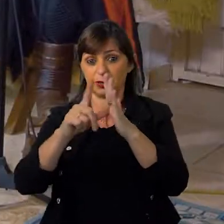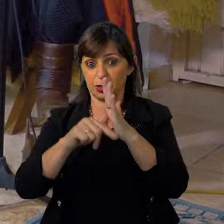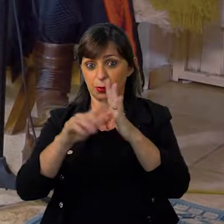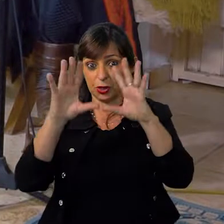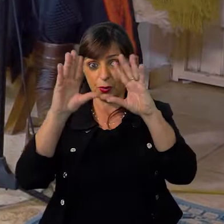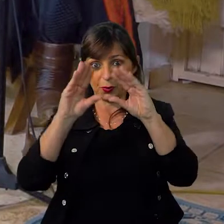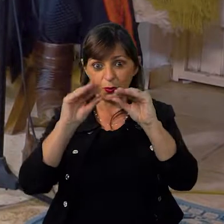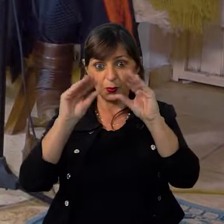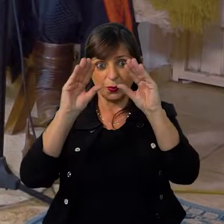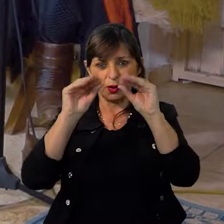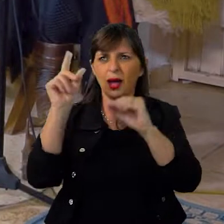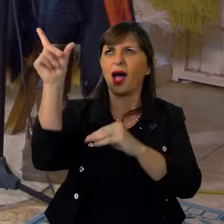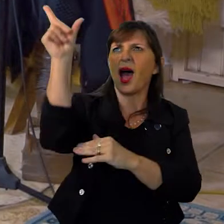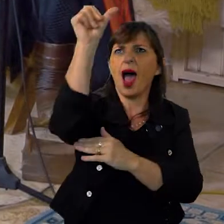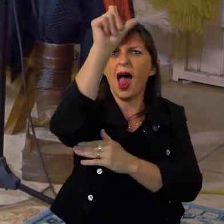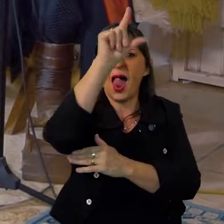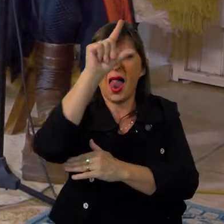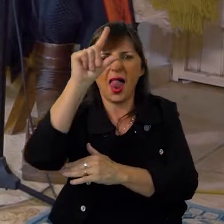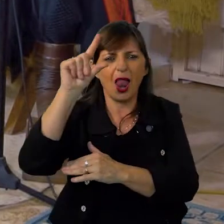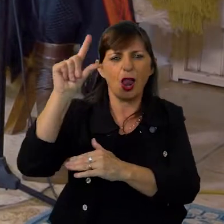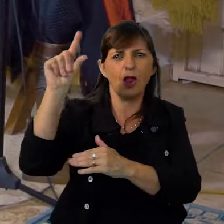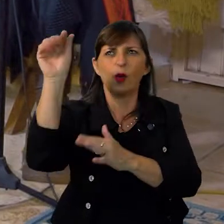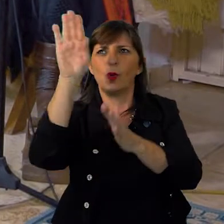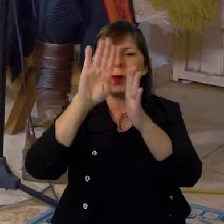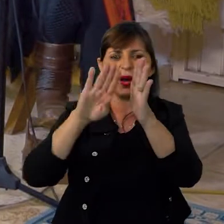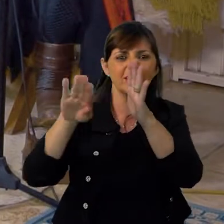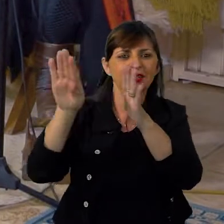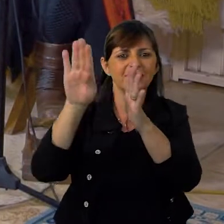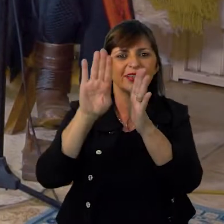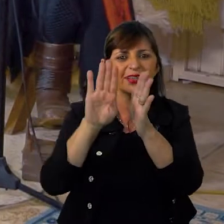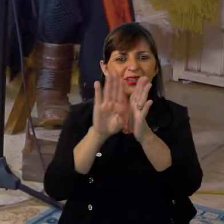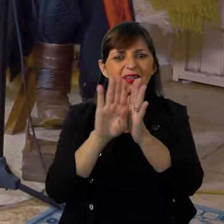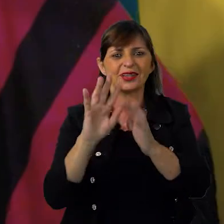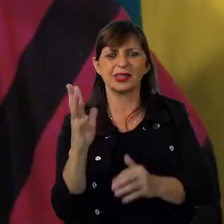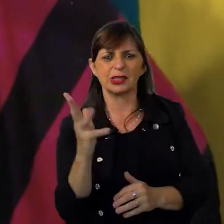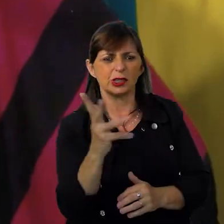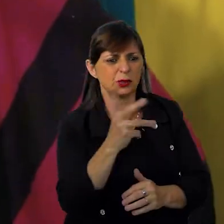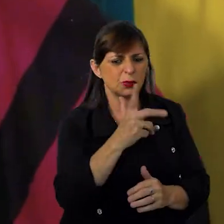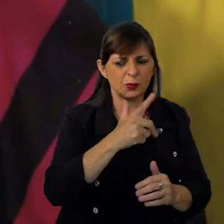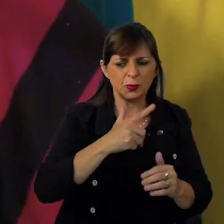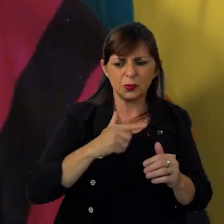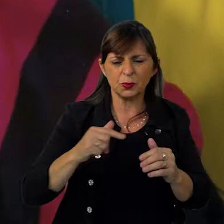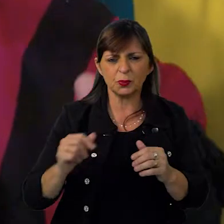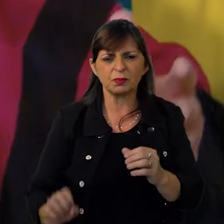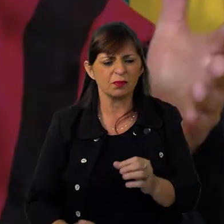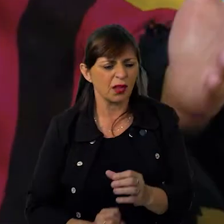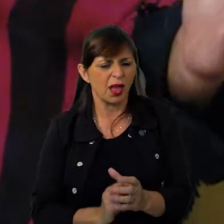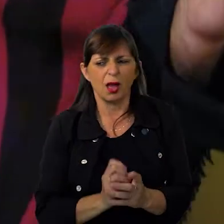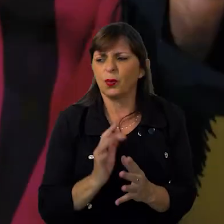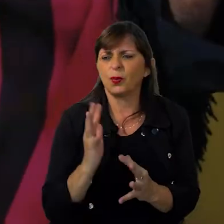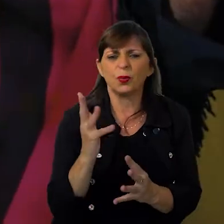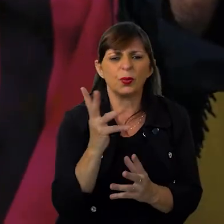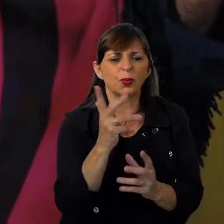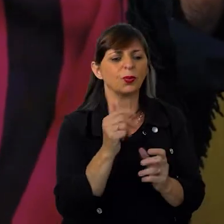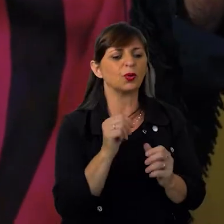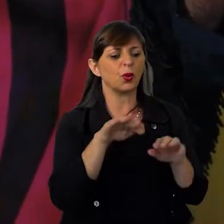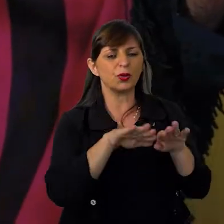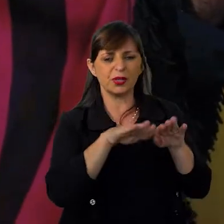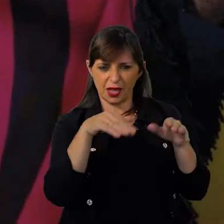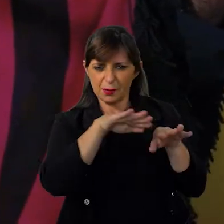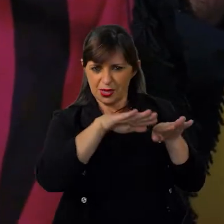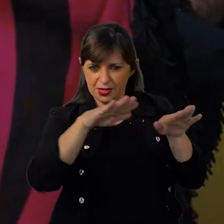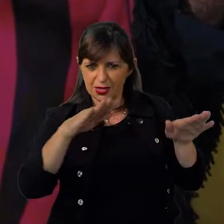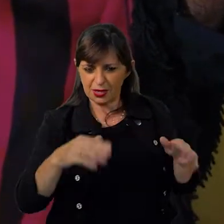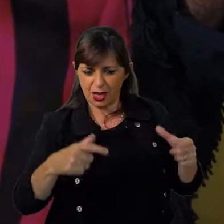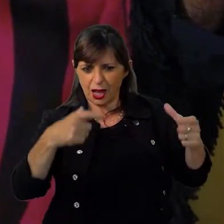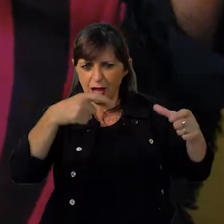e depois de noite quando a lua vem saiu do e a próxima na varanda